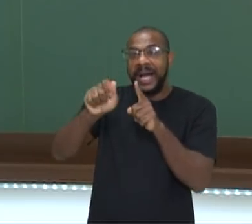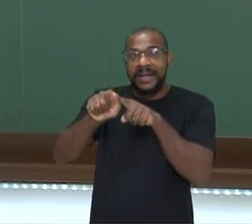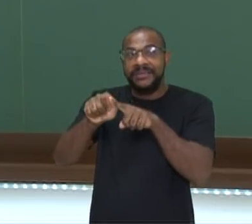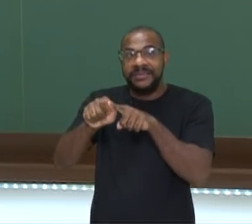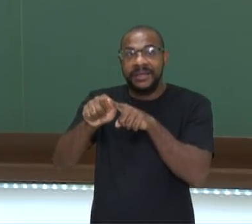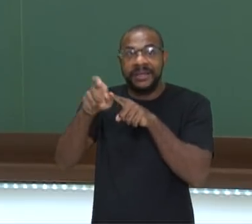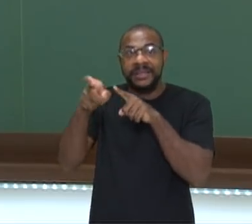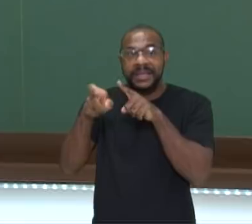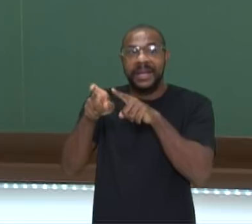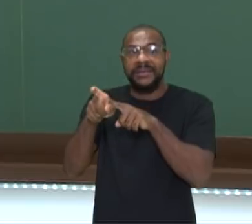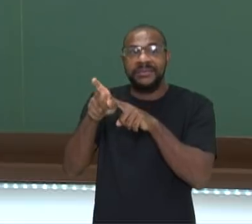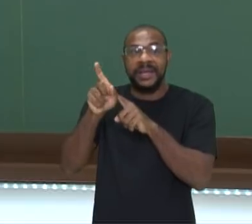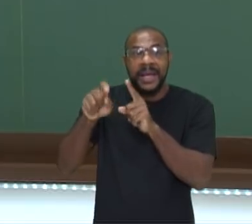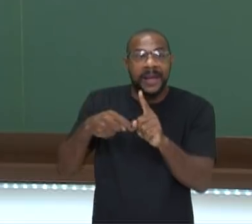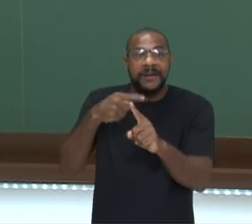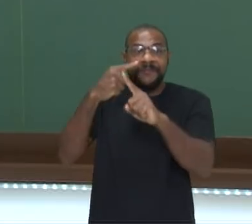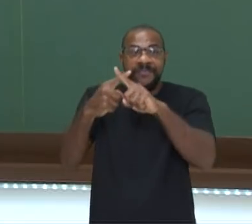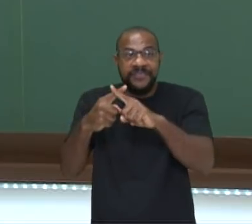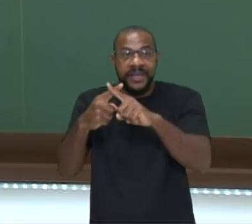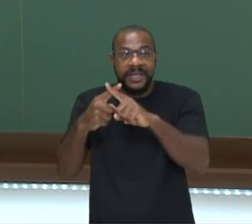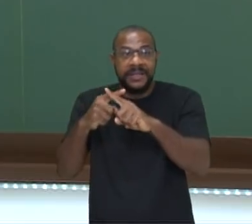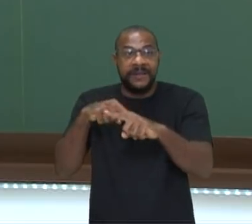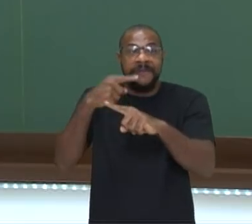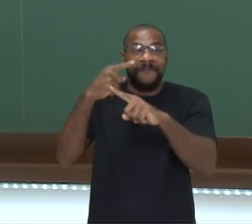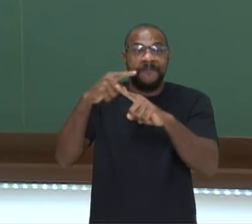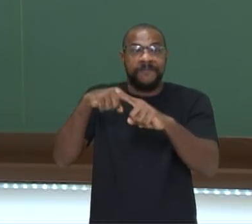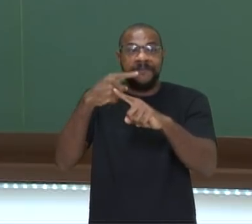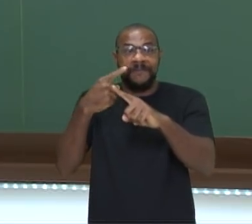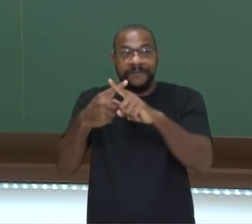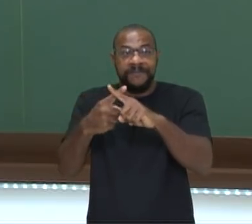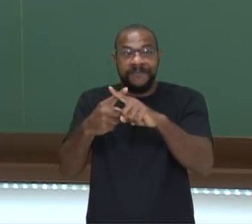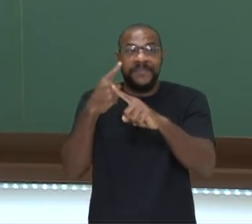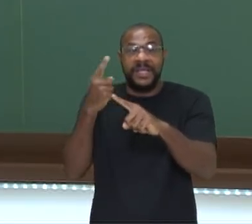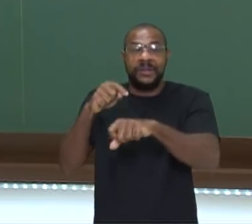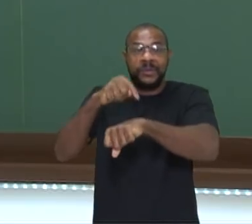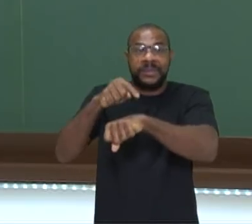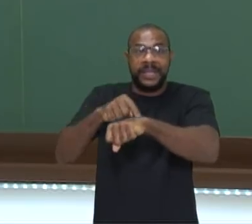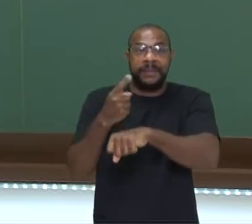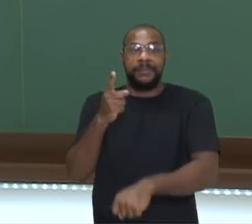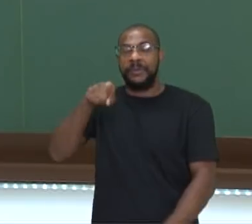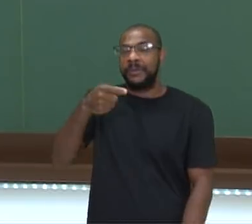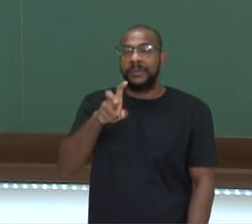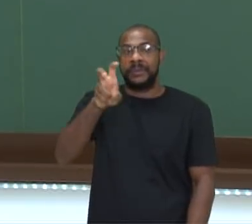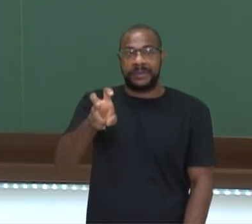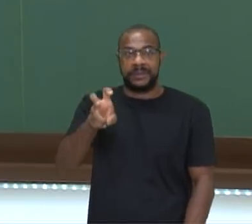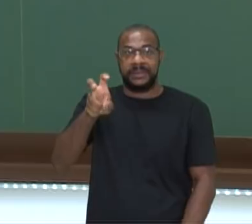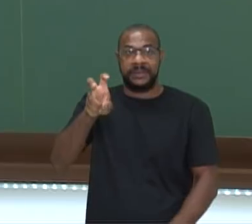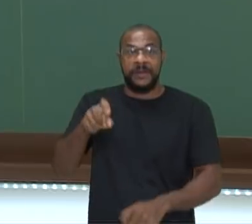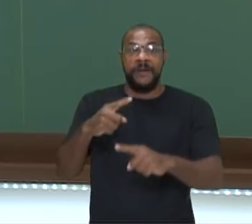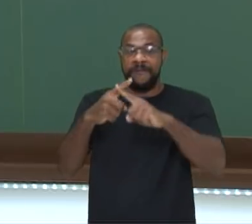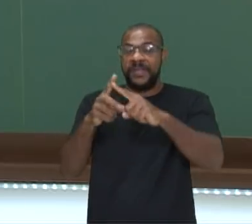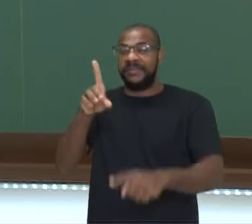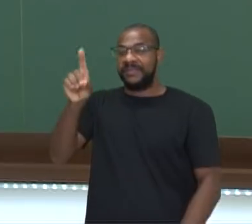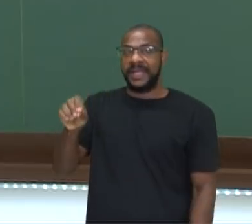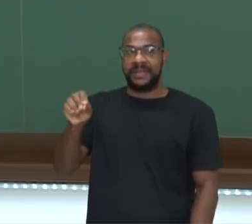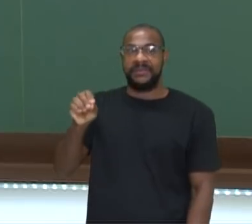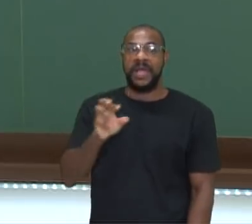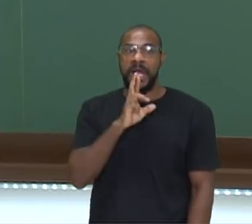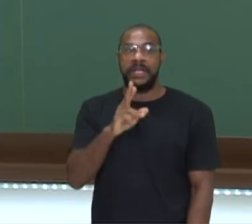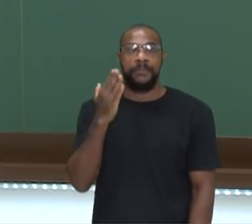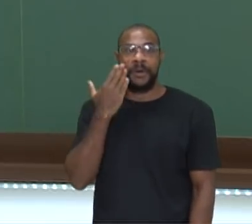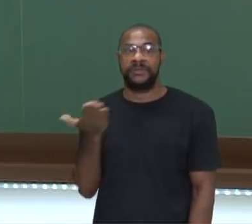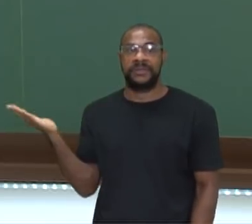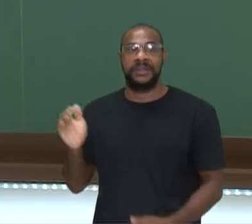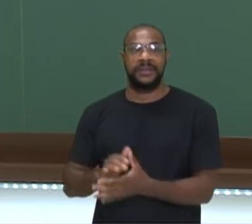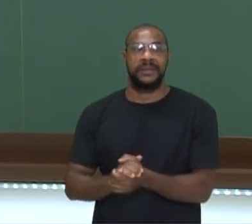o tempo, que seria 10. Fazendo todo esse produto, vai dar um juro de R$ 225. Como